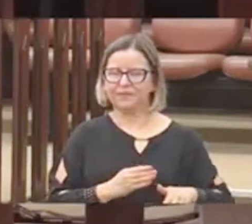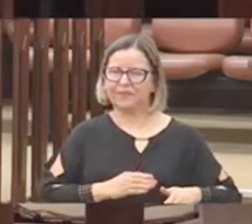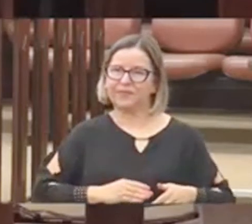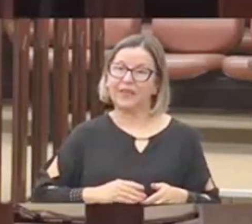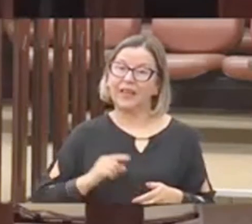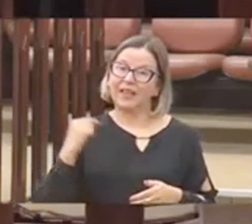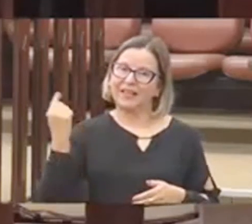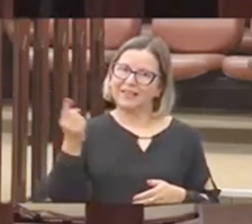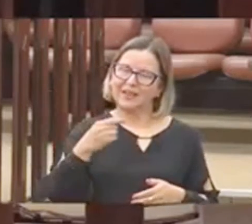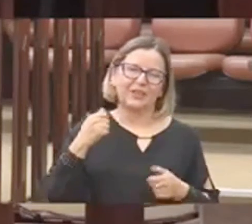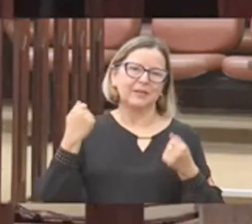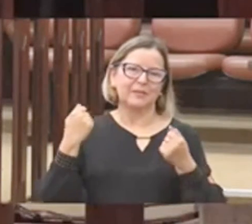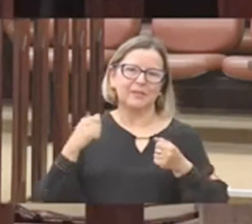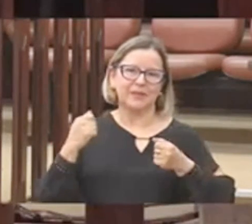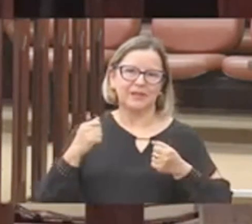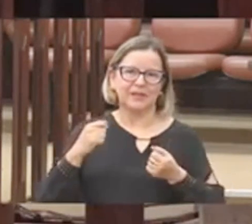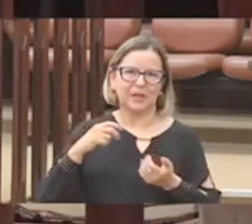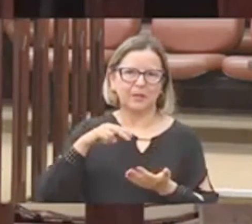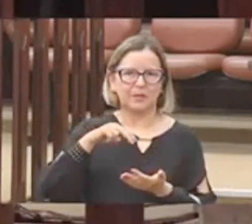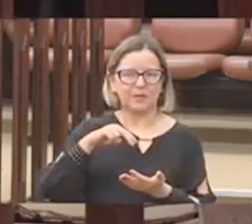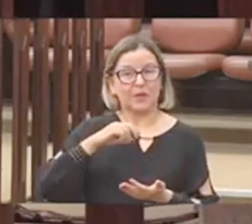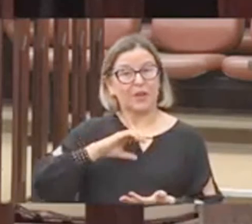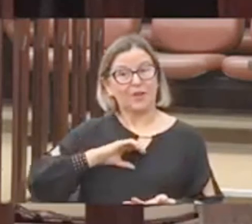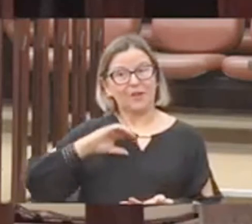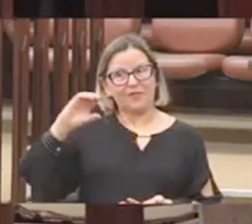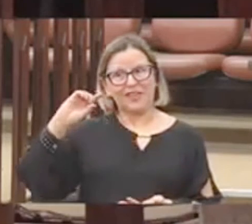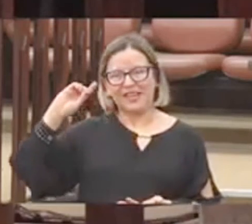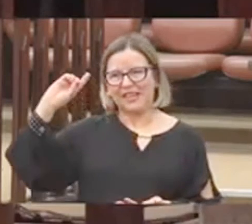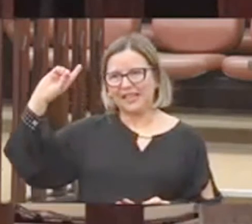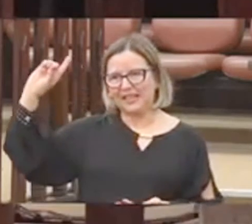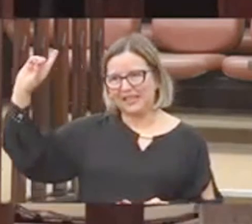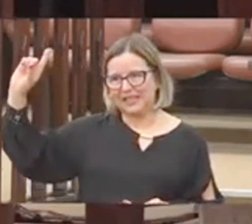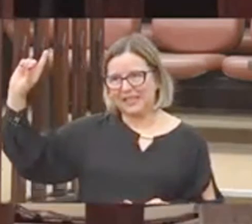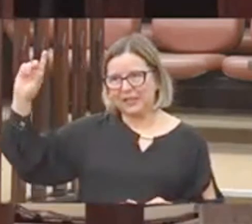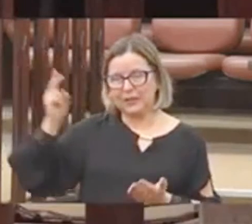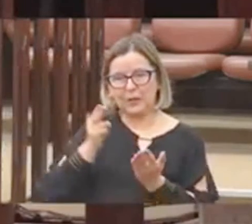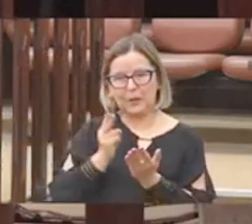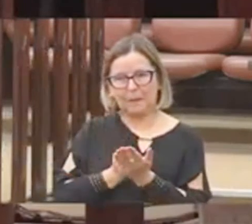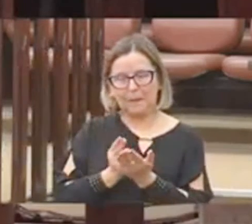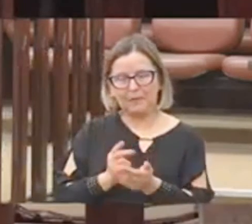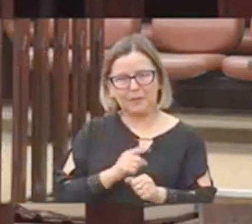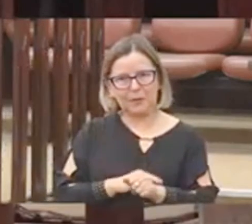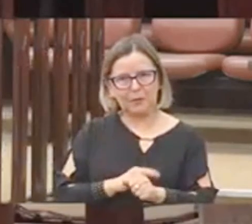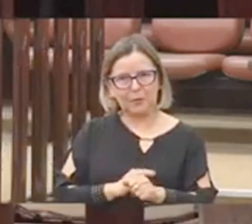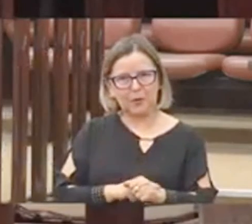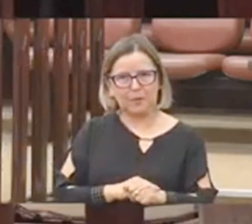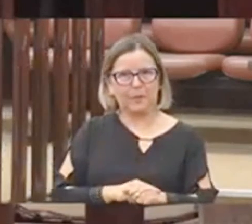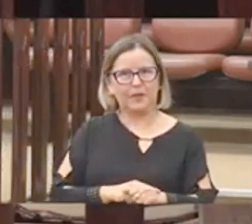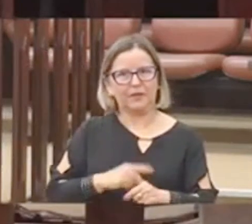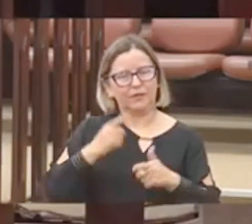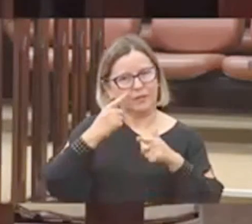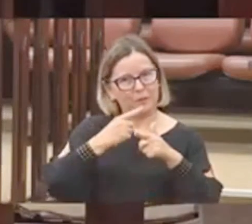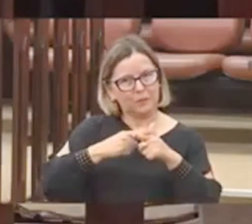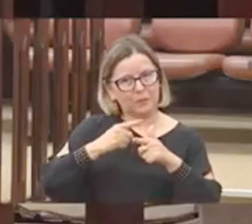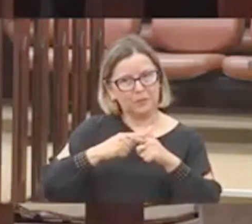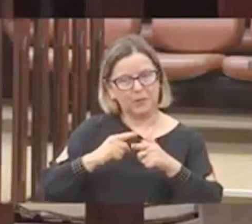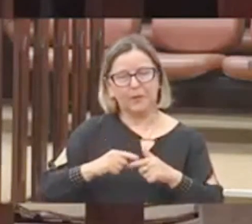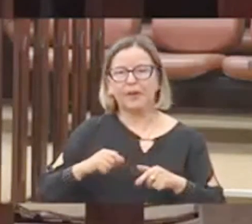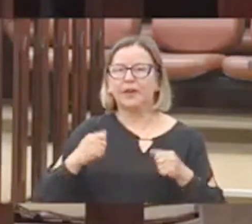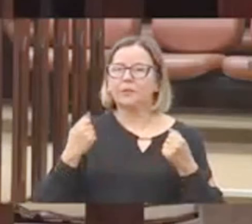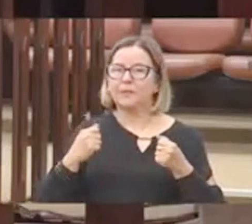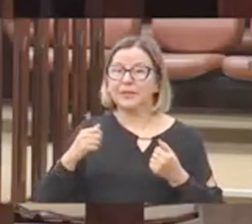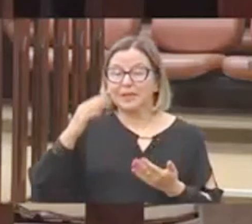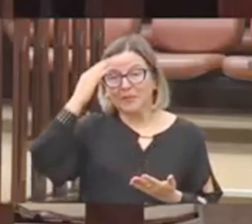Olhar para Ele, mesmo diante da provação, e crer que aquilo que você está passando é